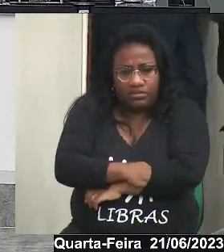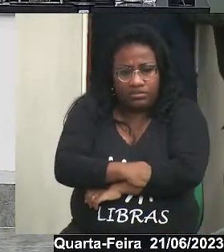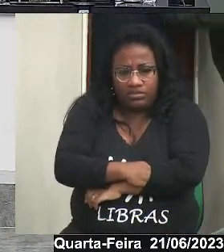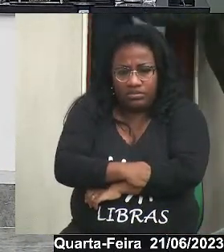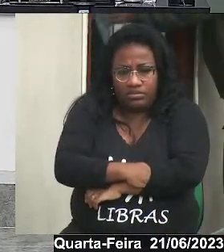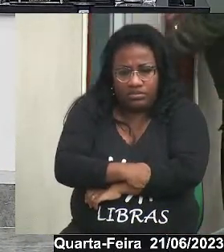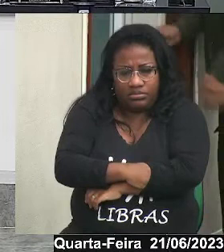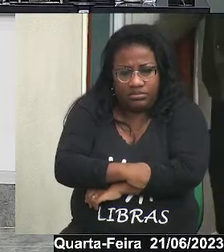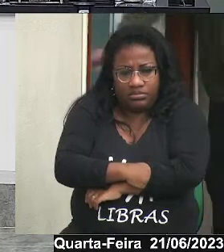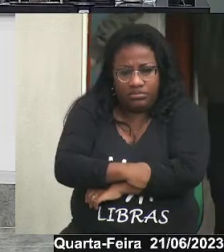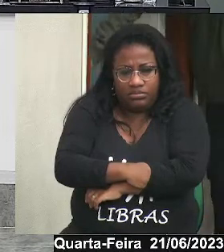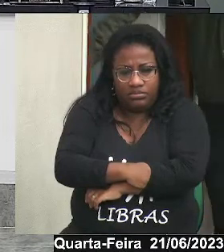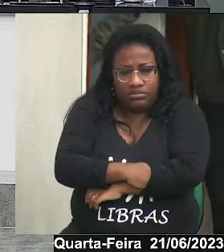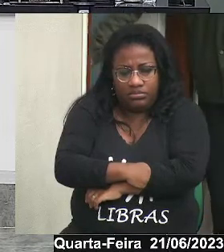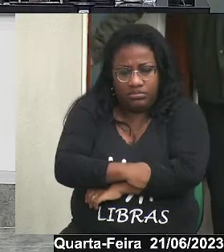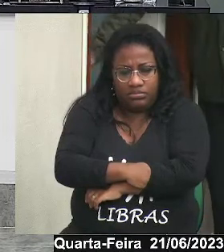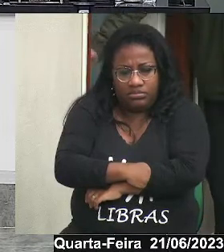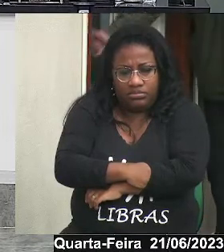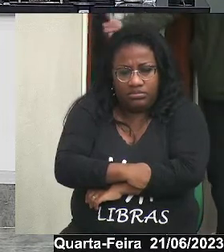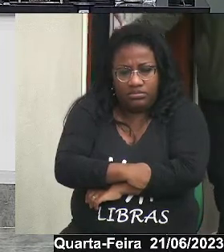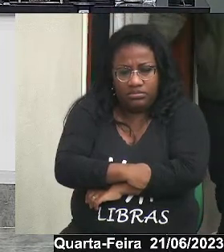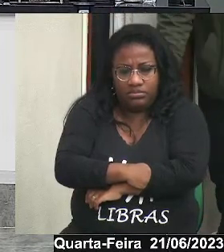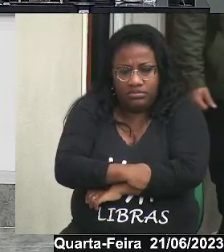autoria do vereador Sander.